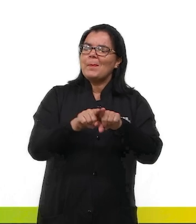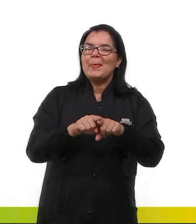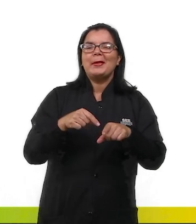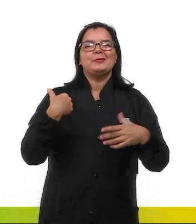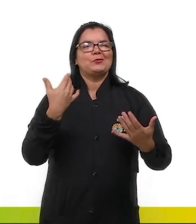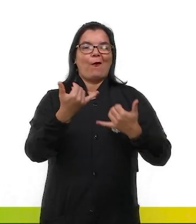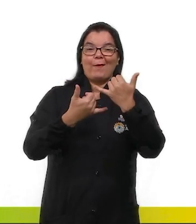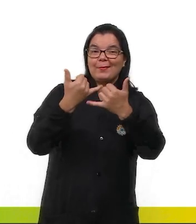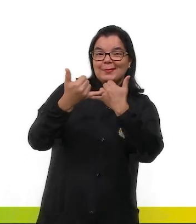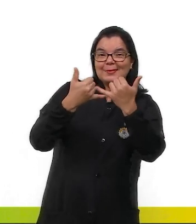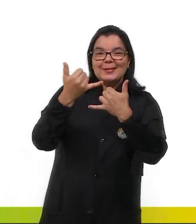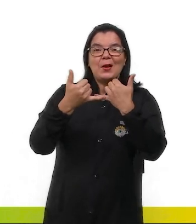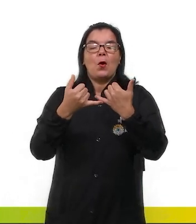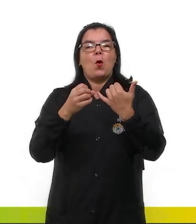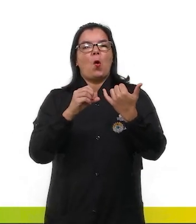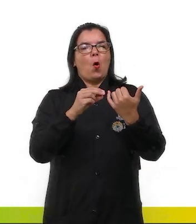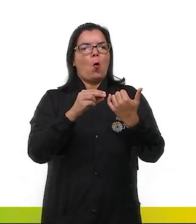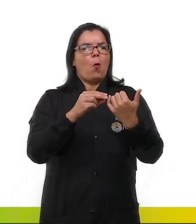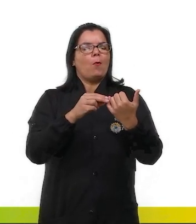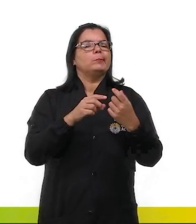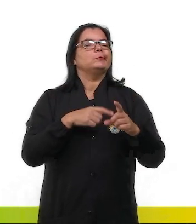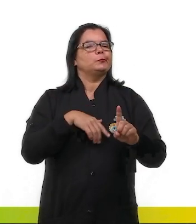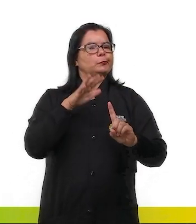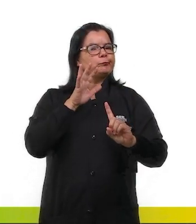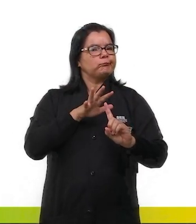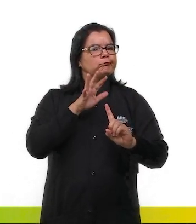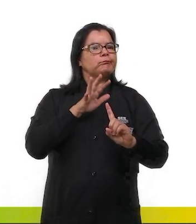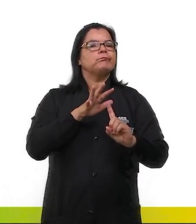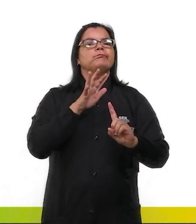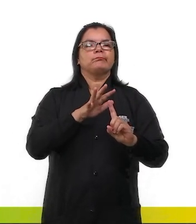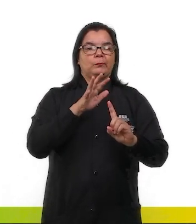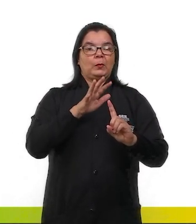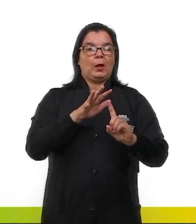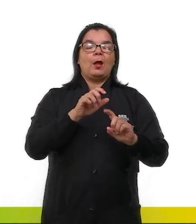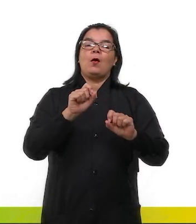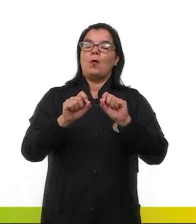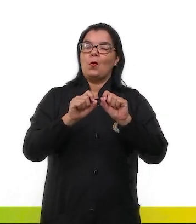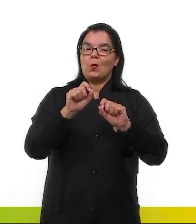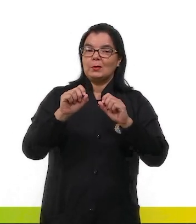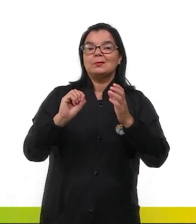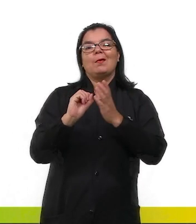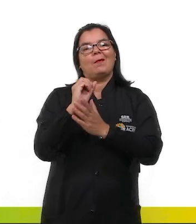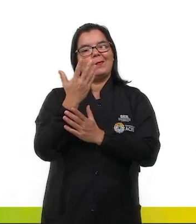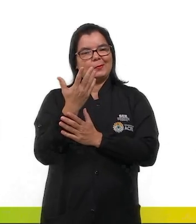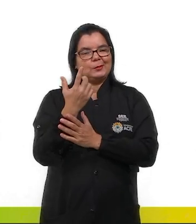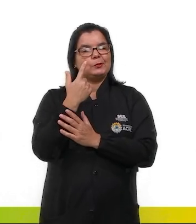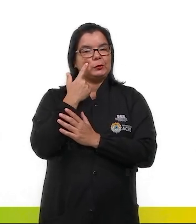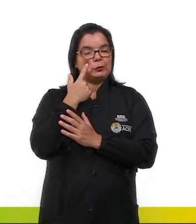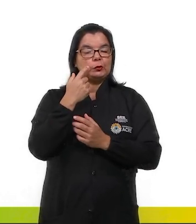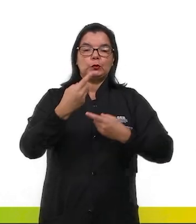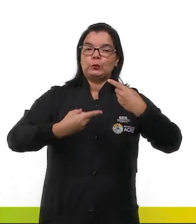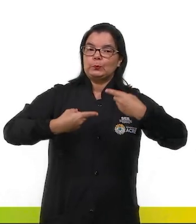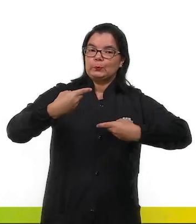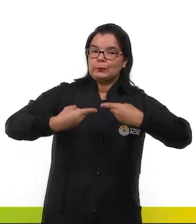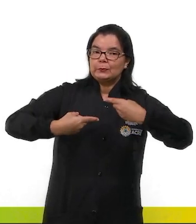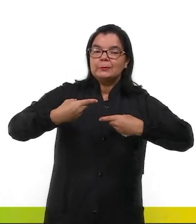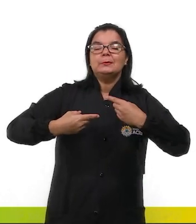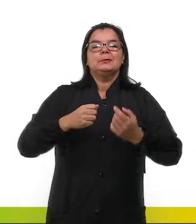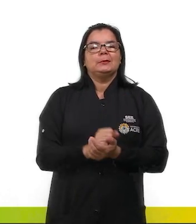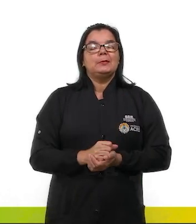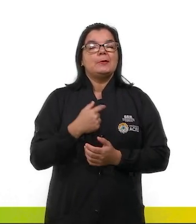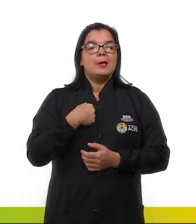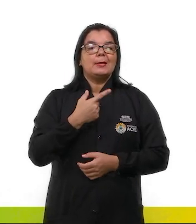no intuito de divertir e também manipular, como acontece com os interesses políticos. E